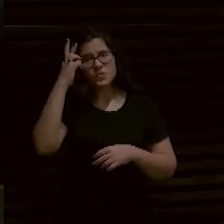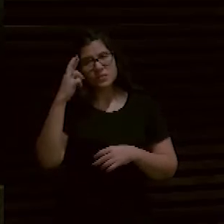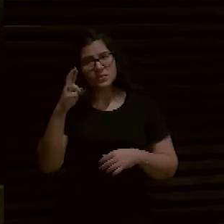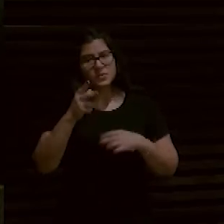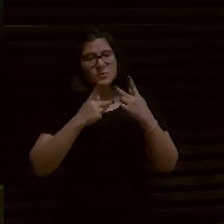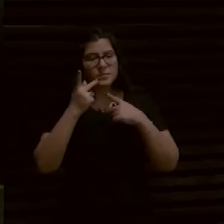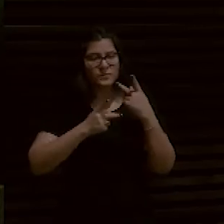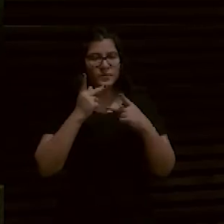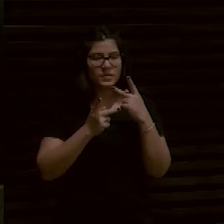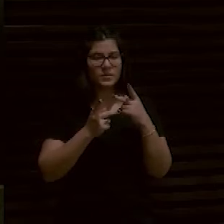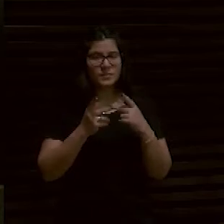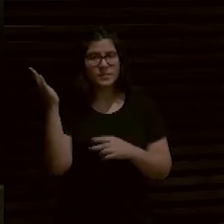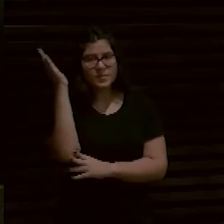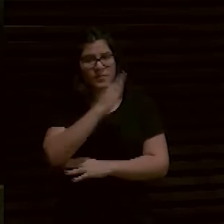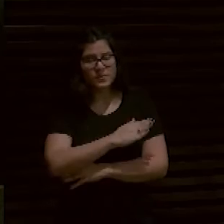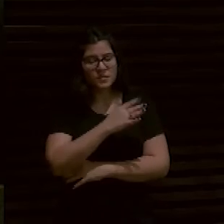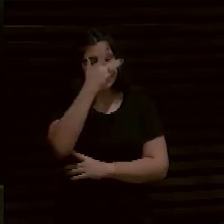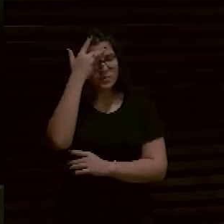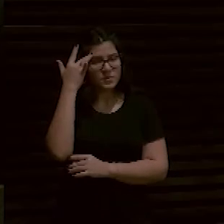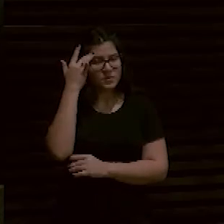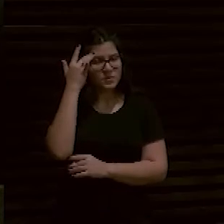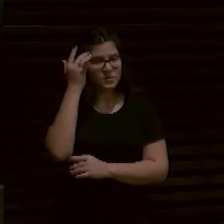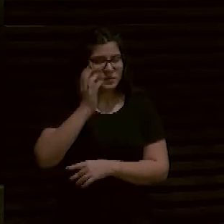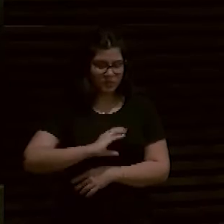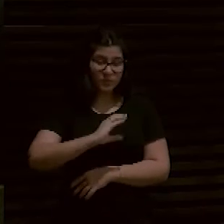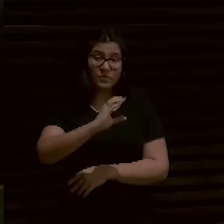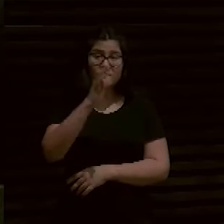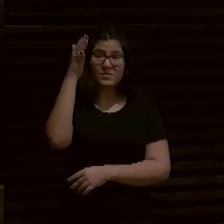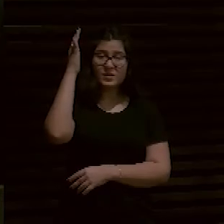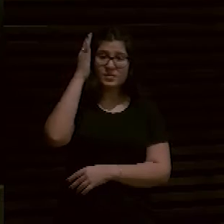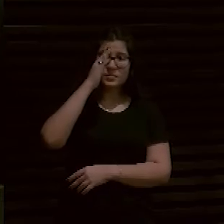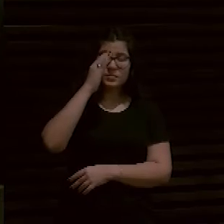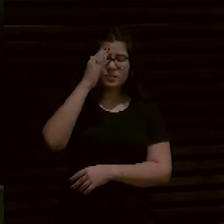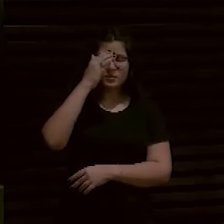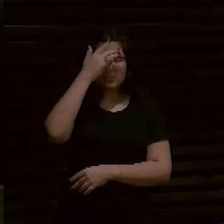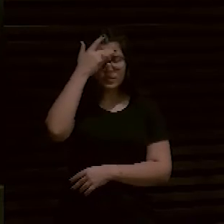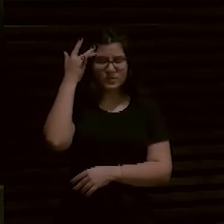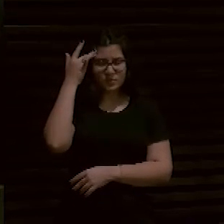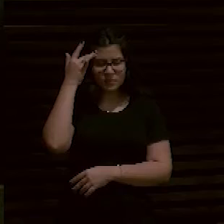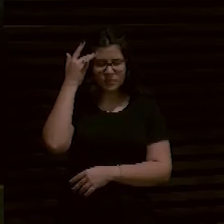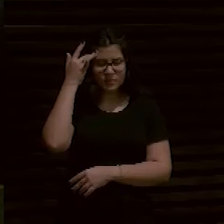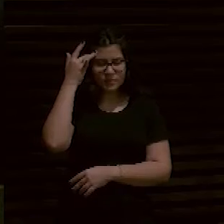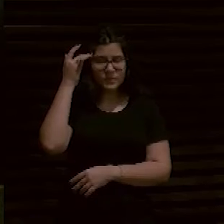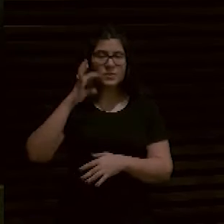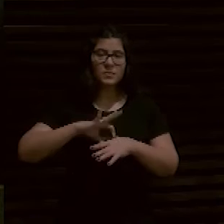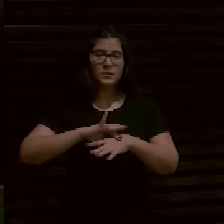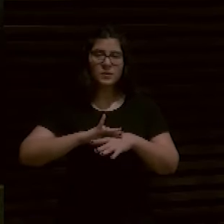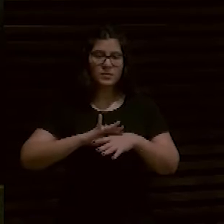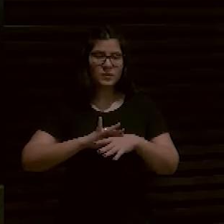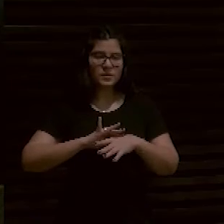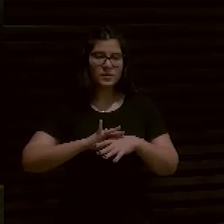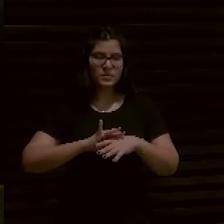Senhor, maldito o homem que confia no homem, faz da carne mortal o seu